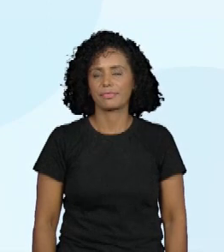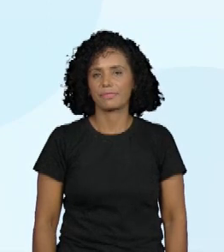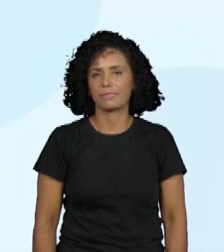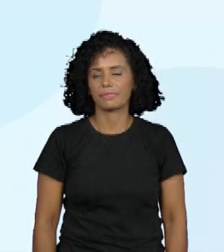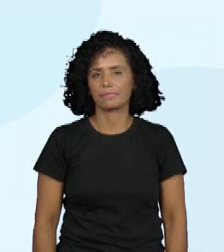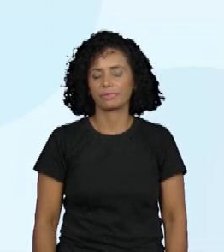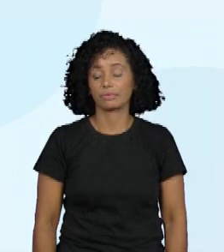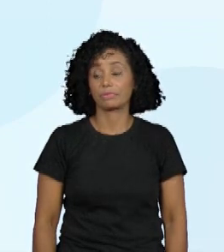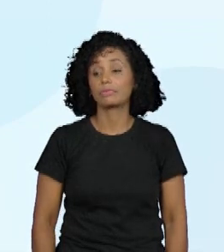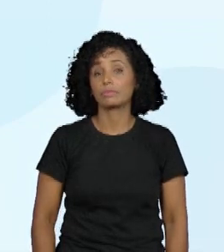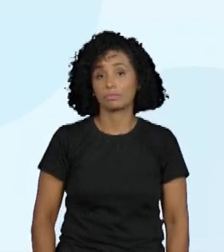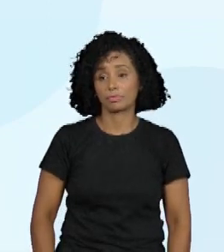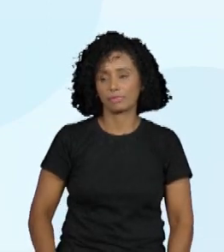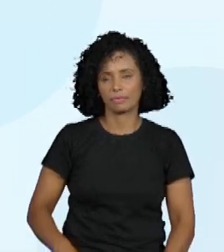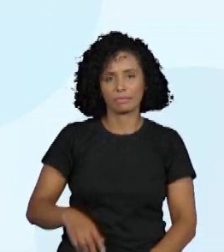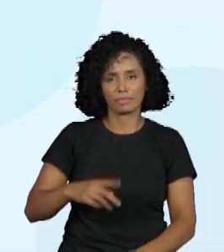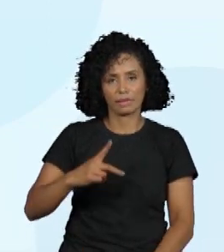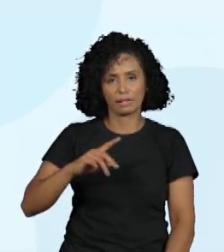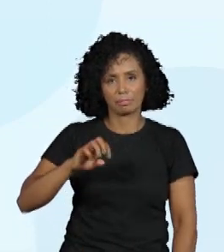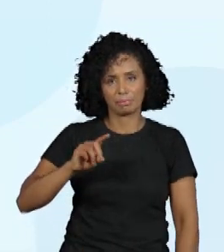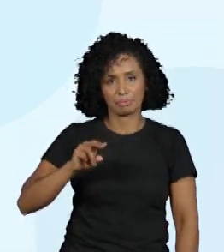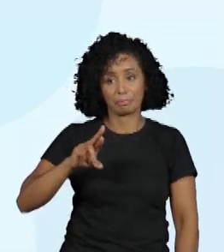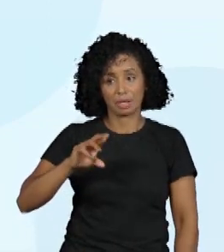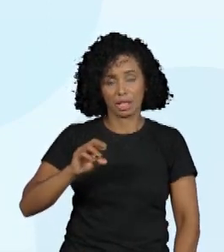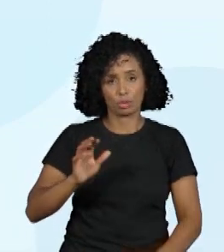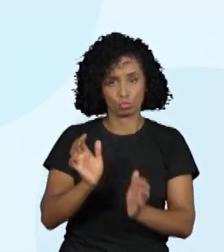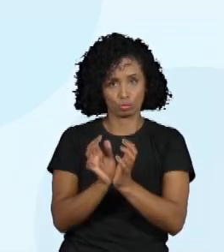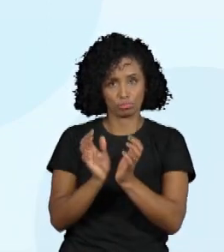A turma de Pedro foi dividida em equipes,